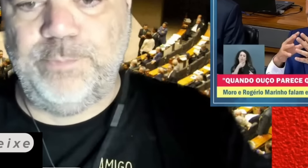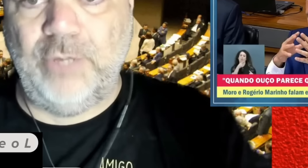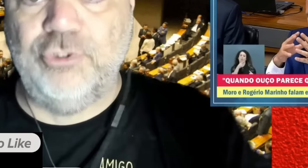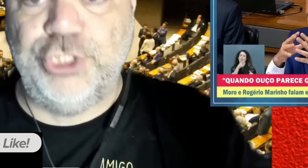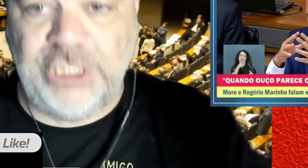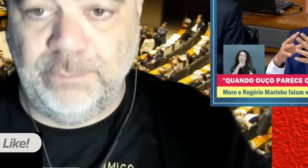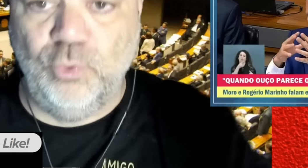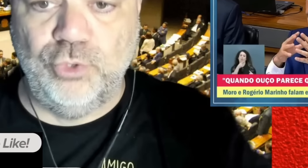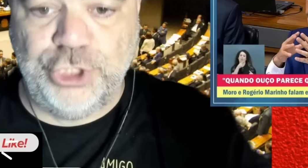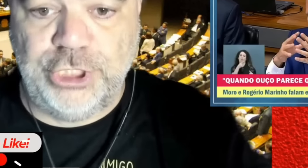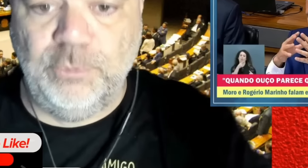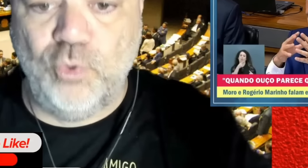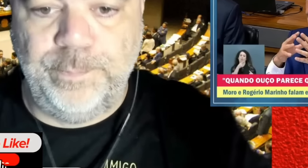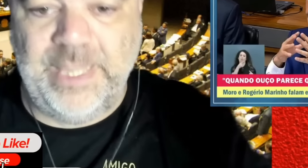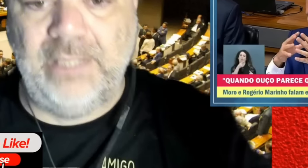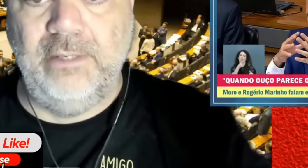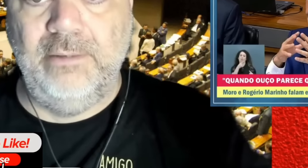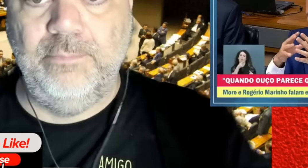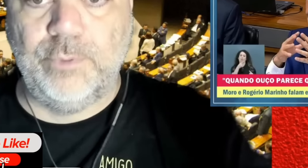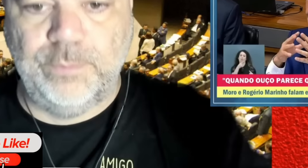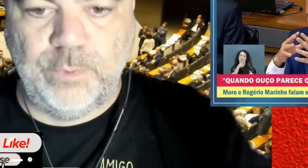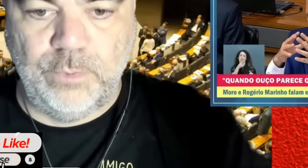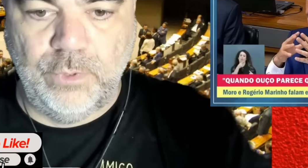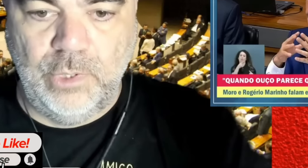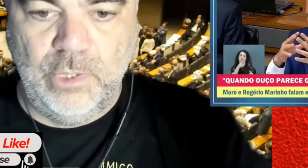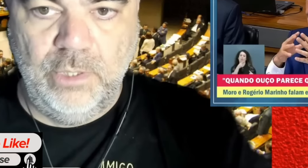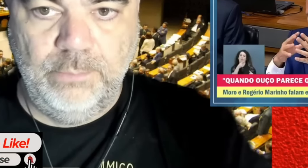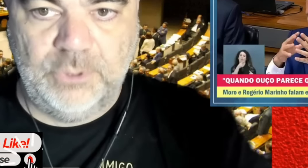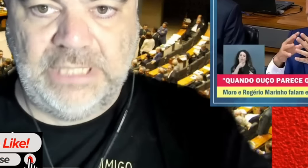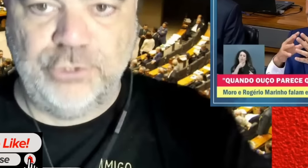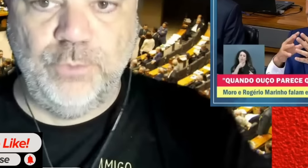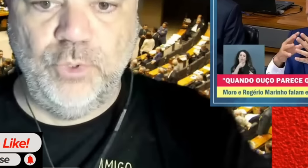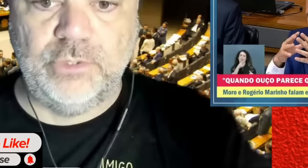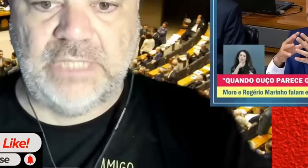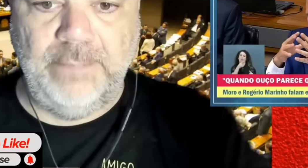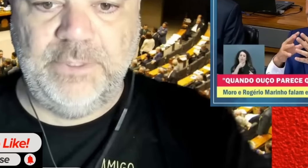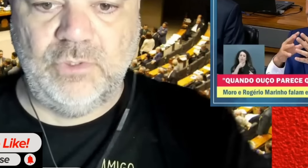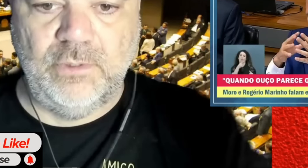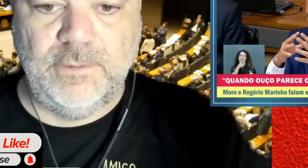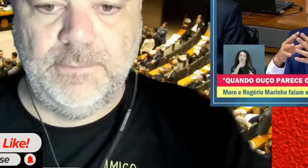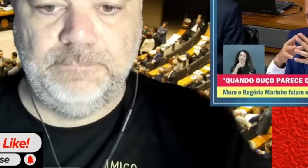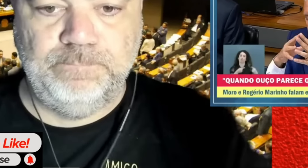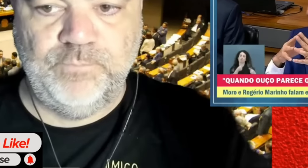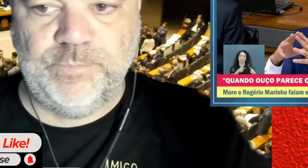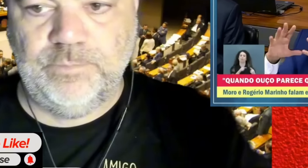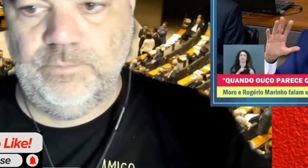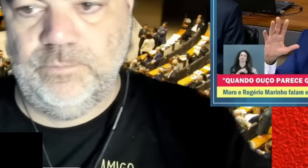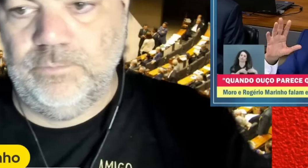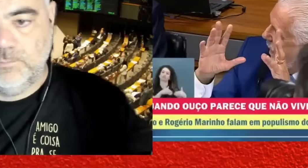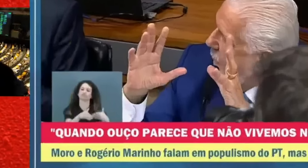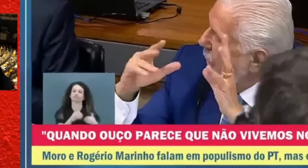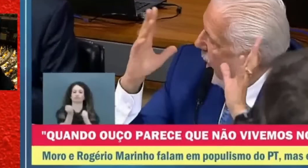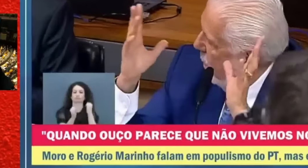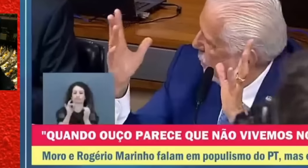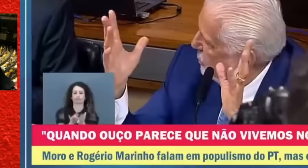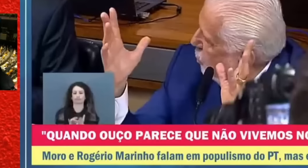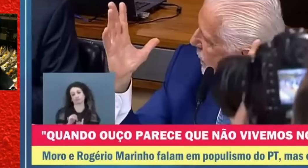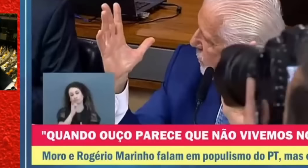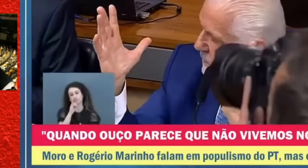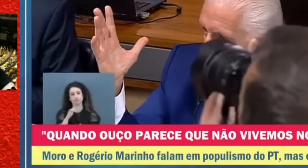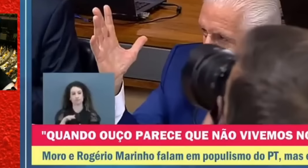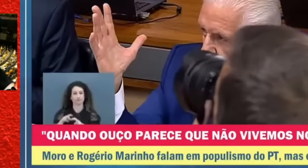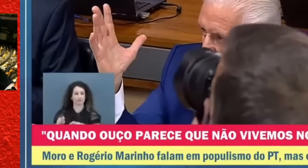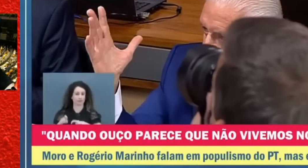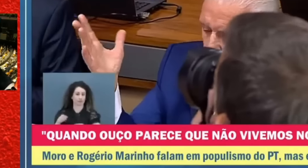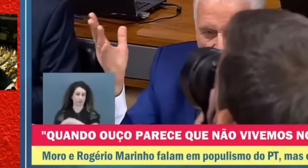cara de pau gimo gimo cupim pro pro pro Sérgio moro sabe pessoal nós não vamos ao Léo escolher